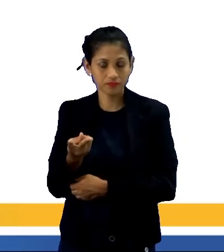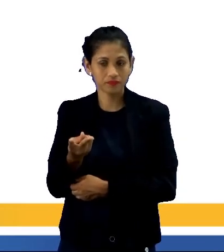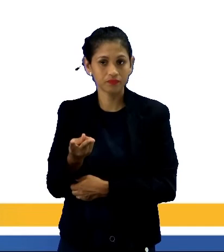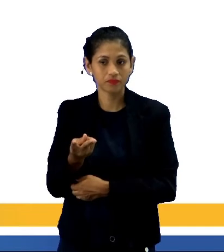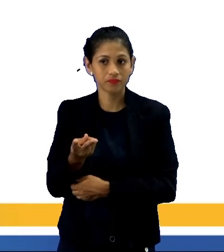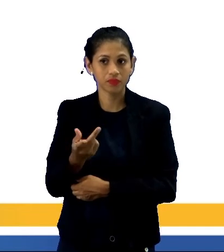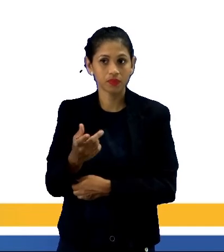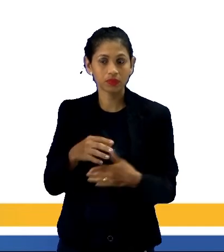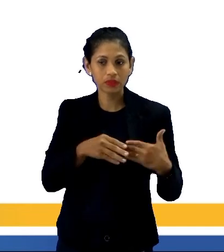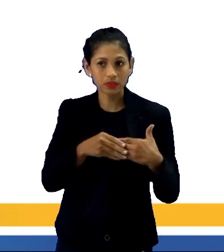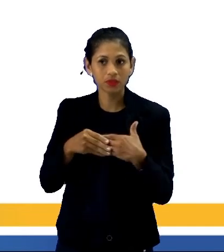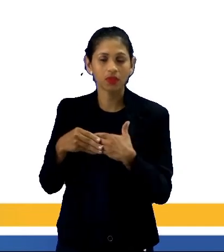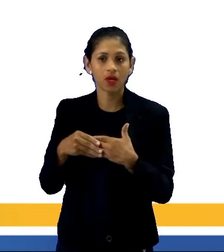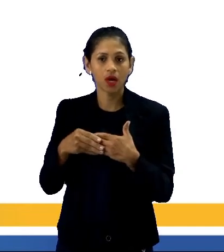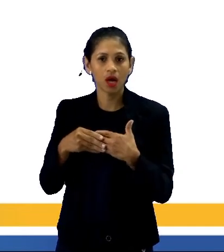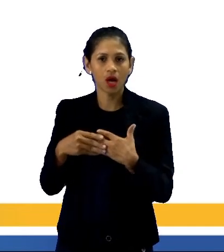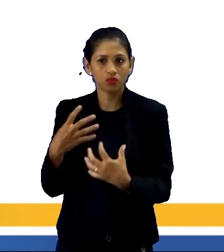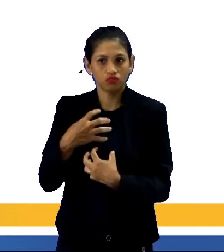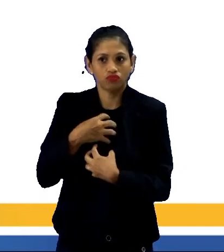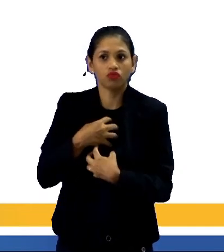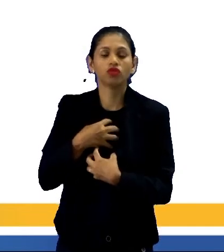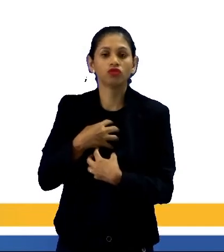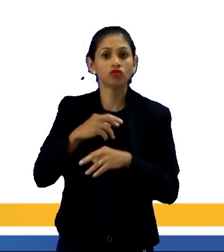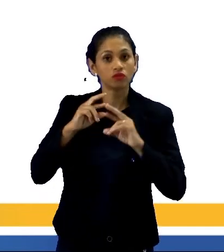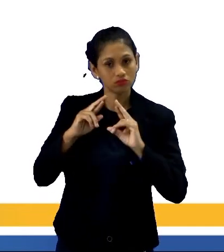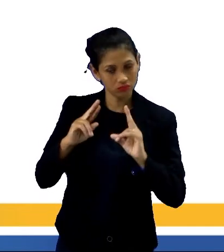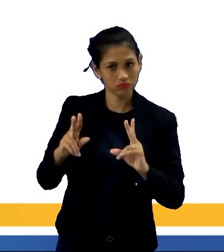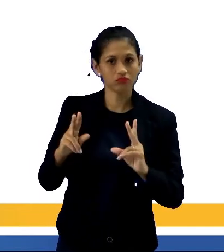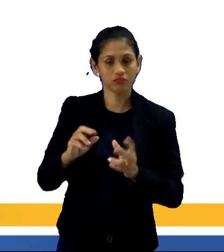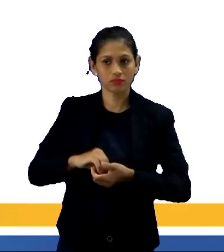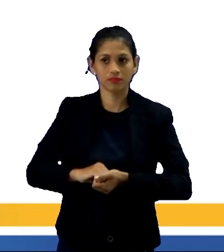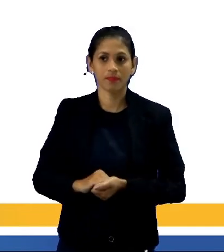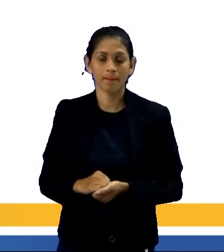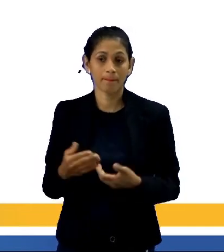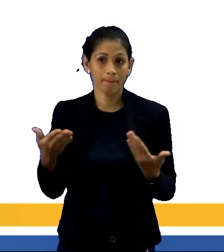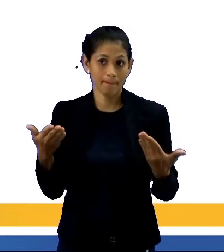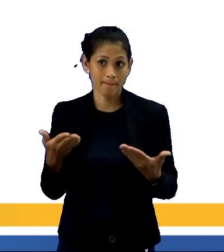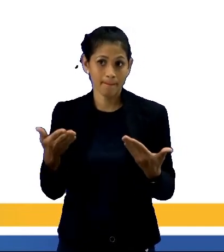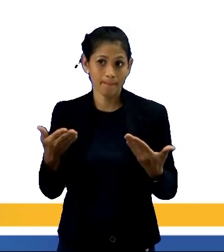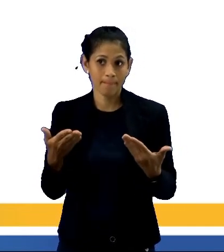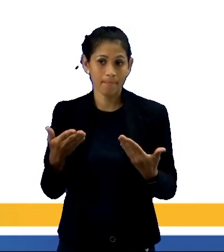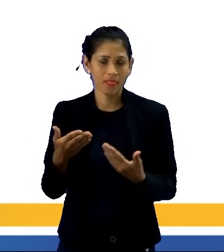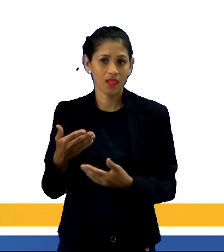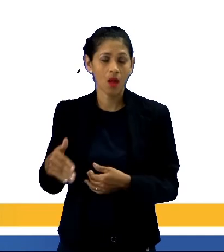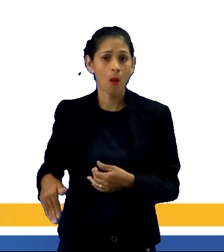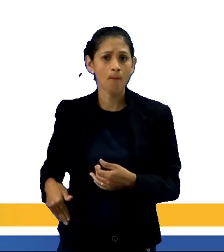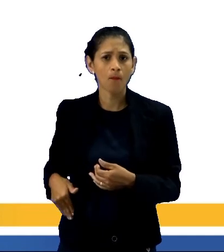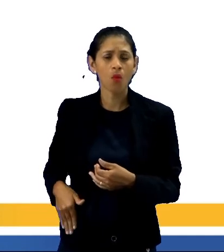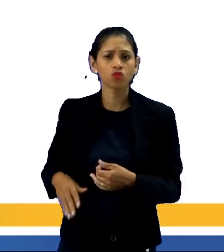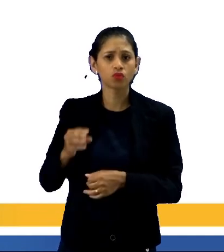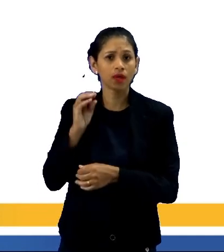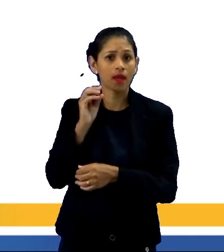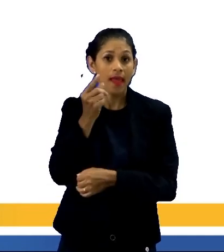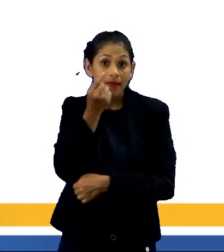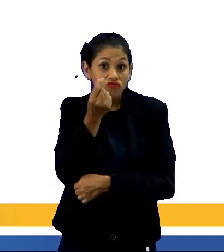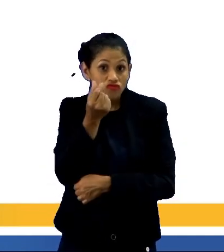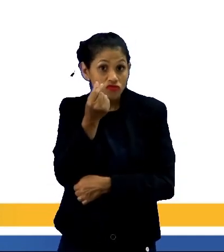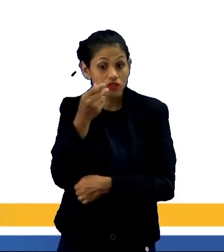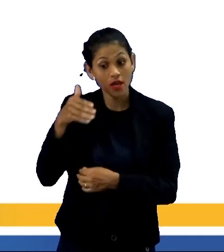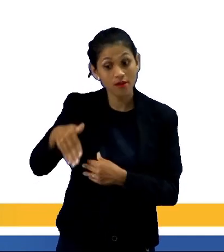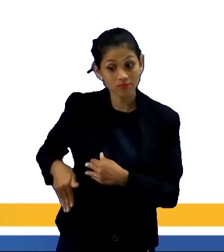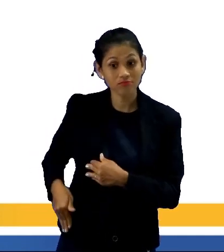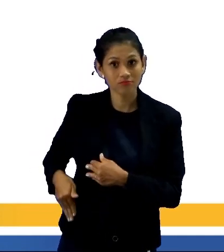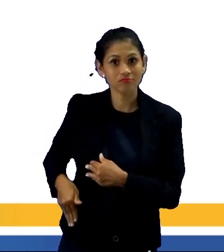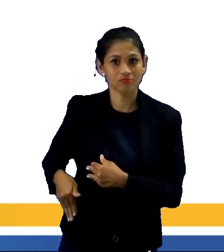traz um efeito de sentido no texto publicitário? Agora, para continuarmos, vou mostrar para